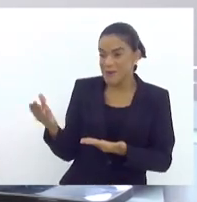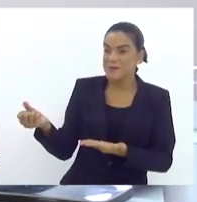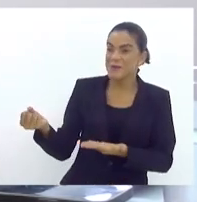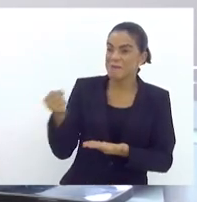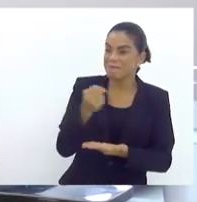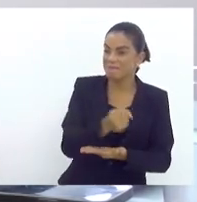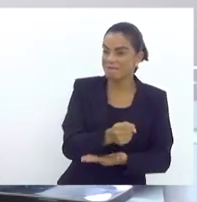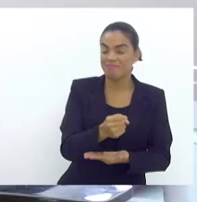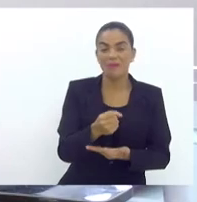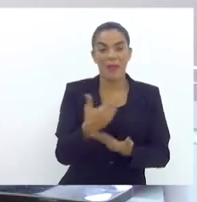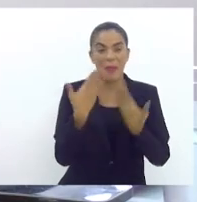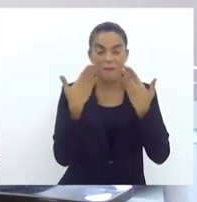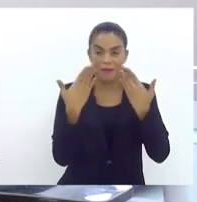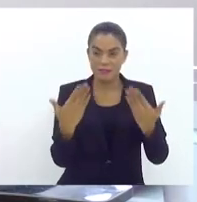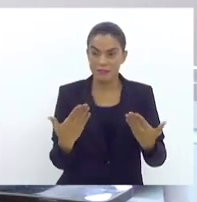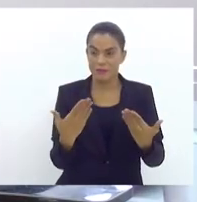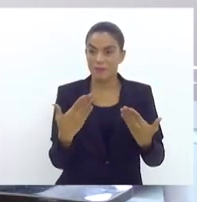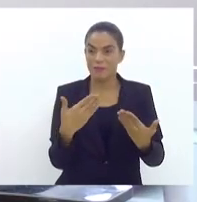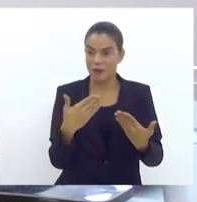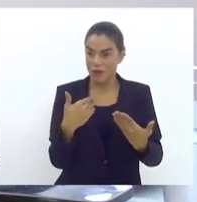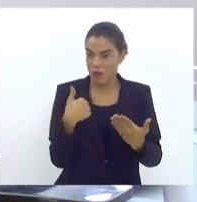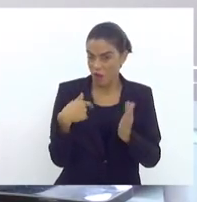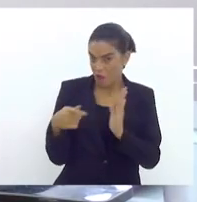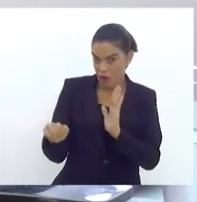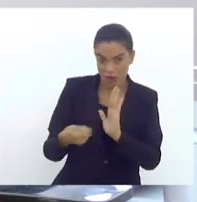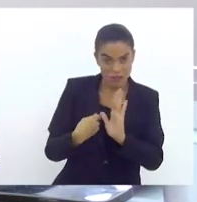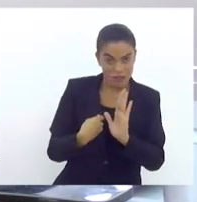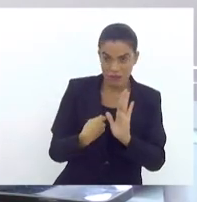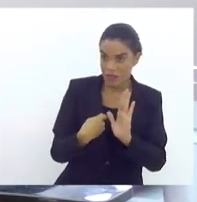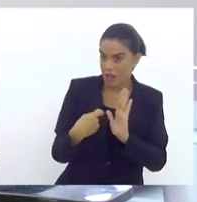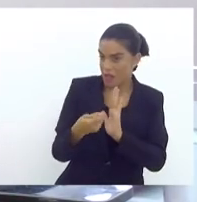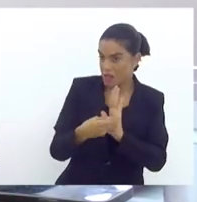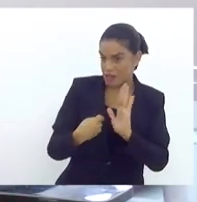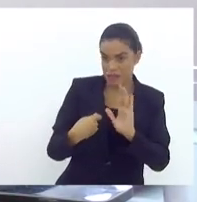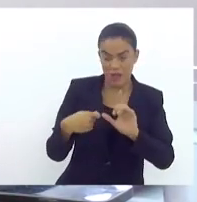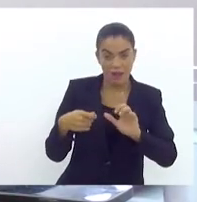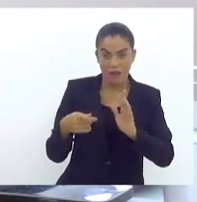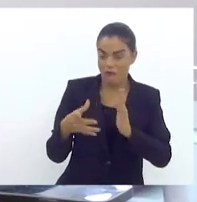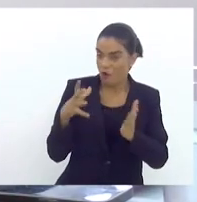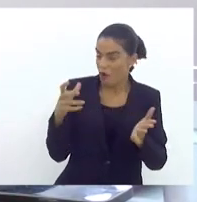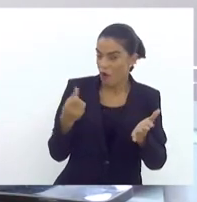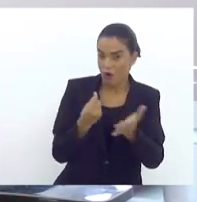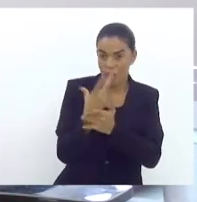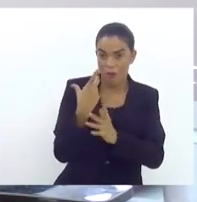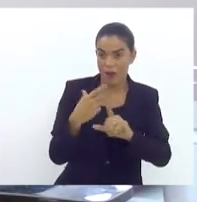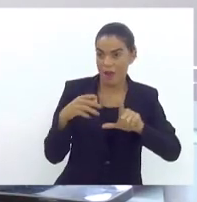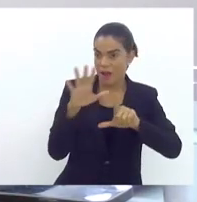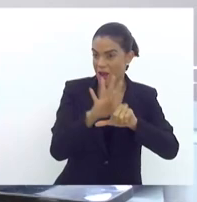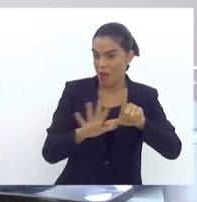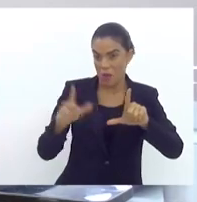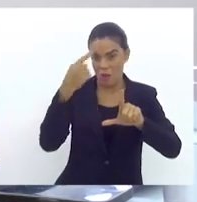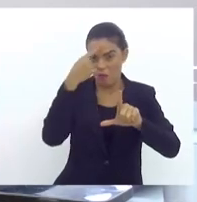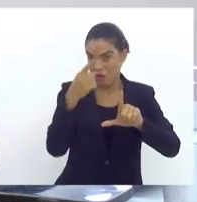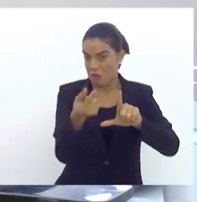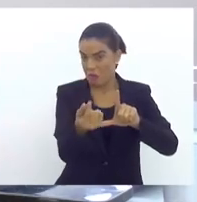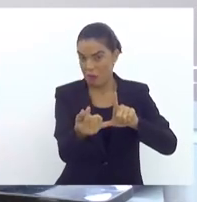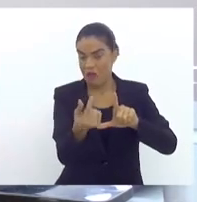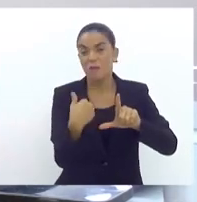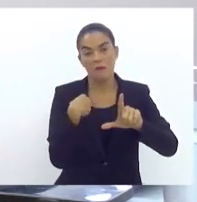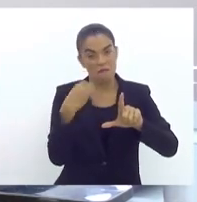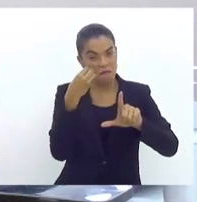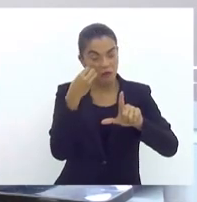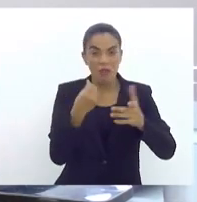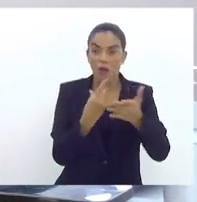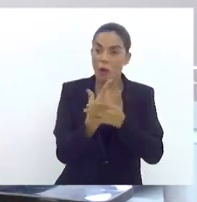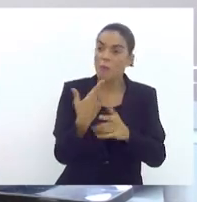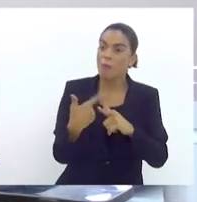trouxe aqui começa a questão eu vou até assinar essa plataforma não sei nem quanto custa mas eu vou tentar